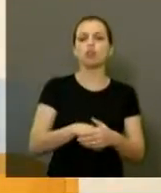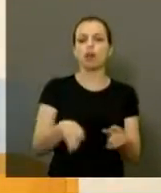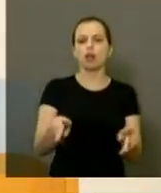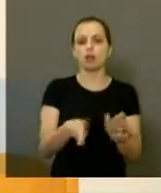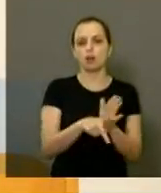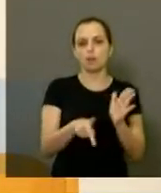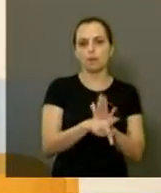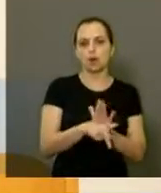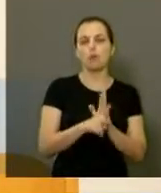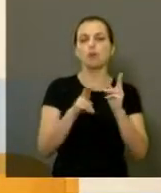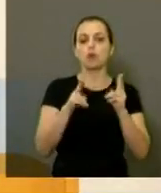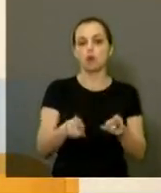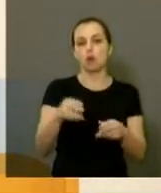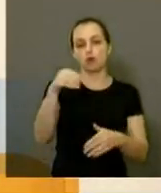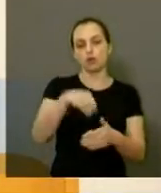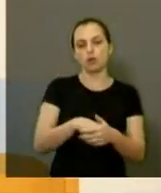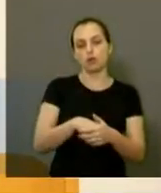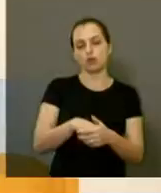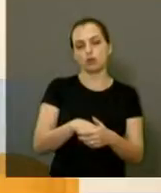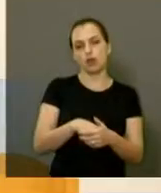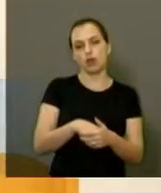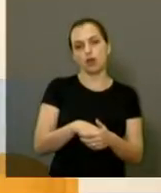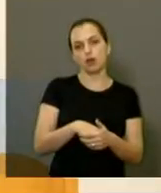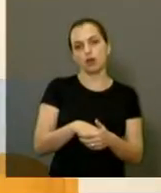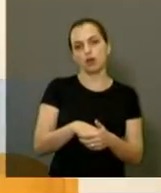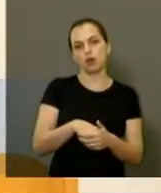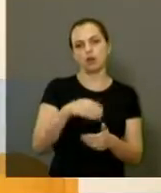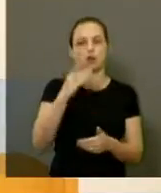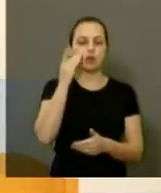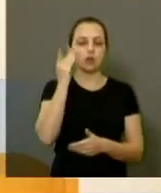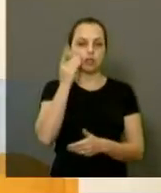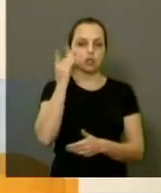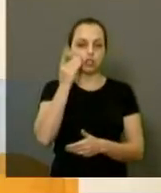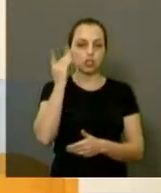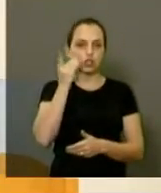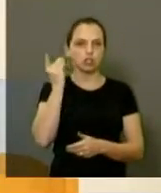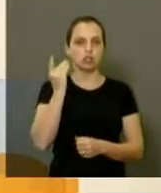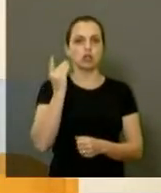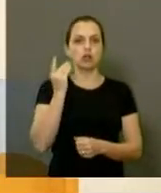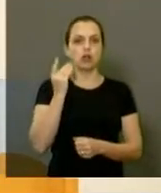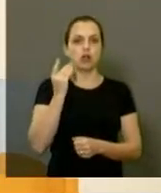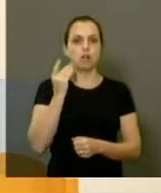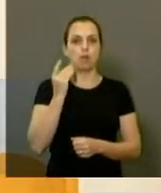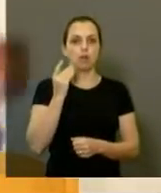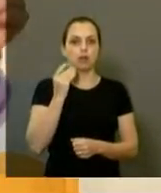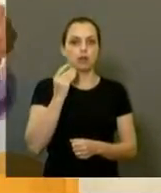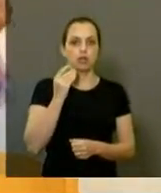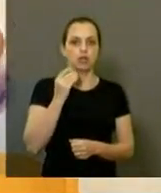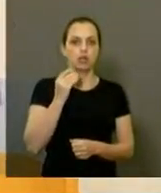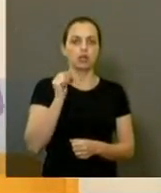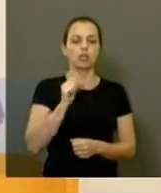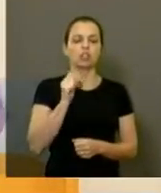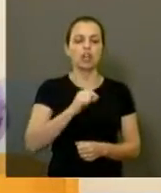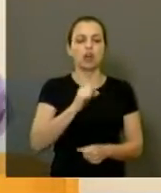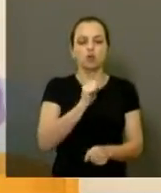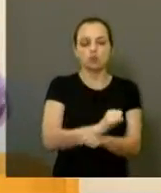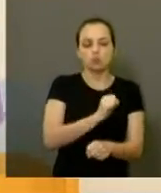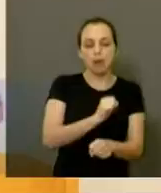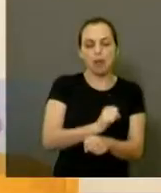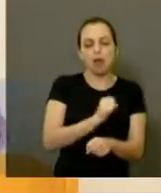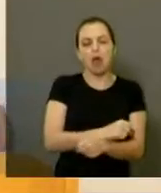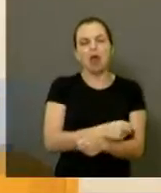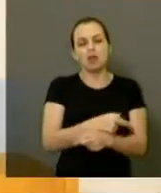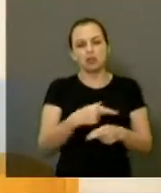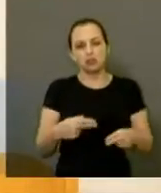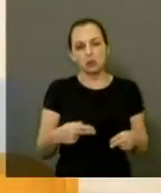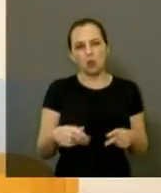como aqueles que votaram na atual presidente Dilma Rousseff, que sente o gosto da frustração de ter sua expectativa, de certa